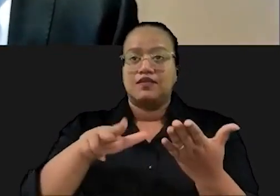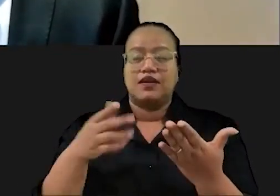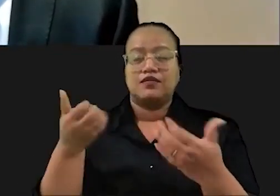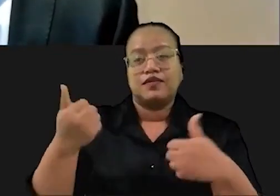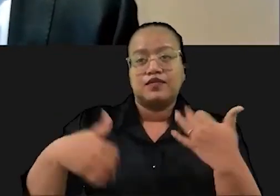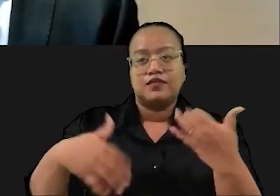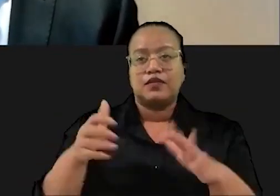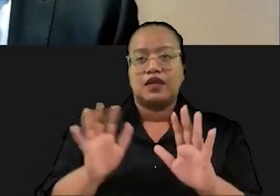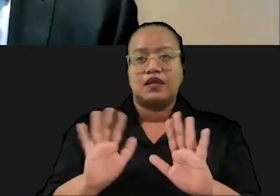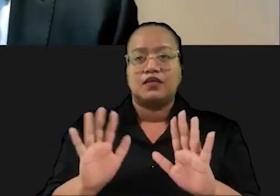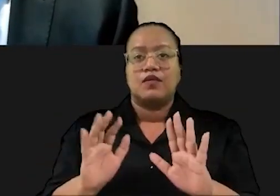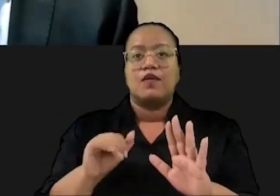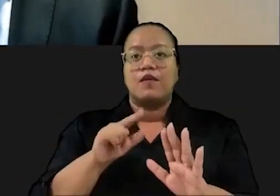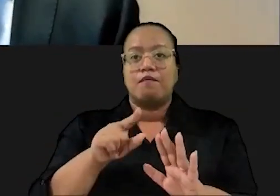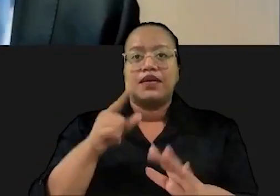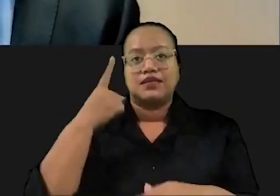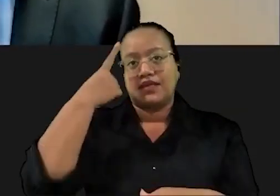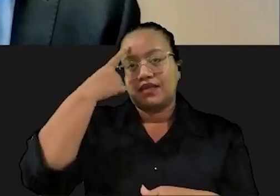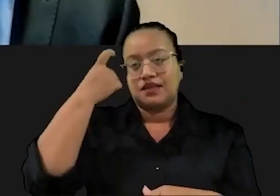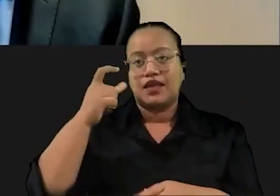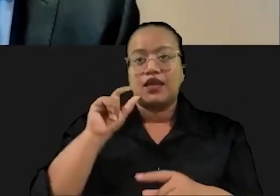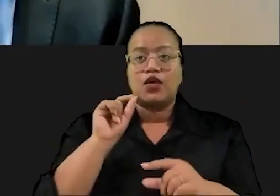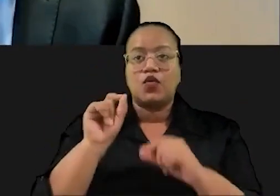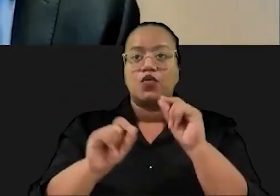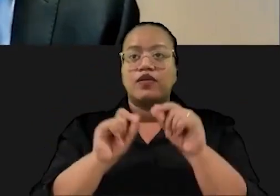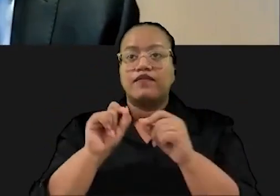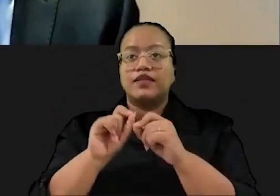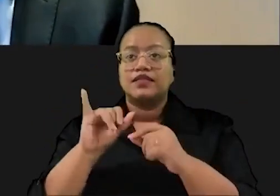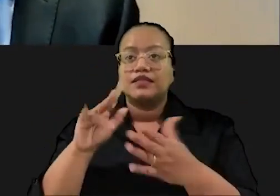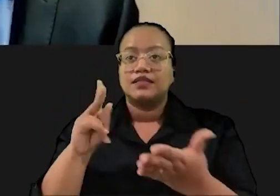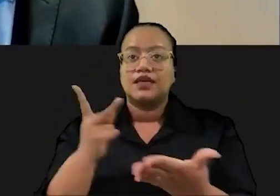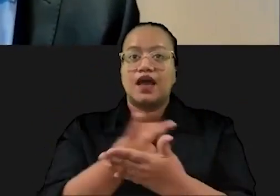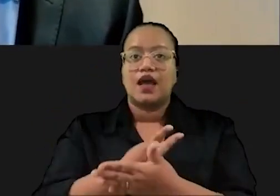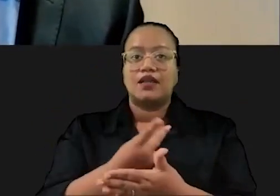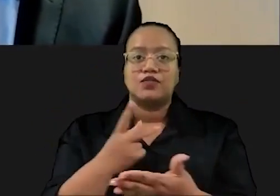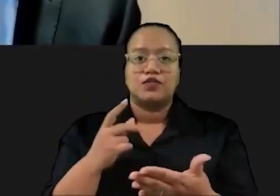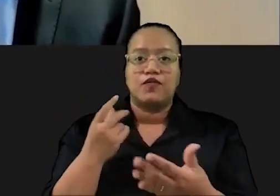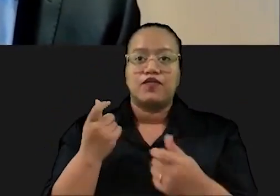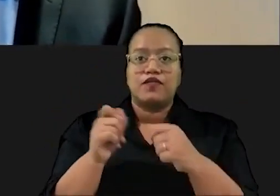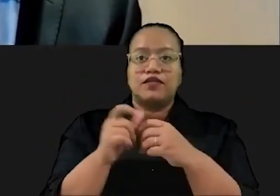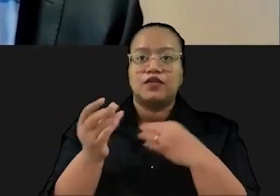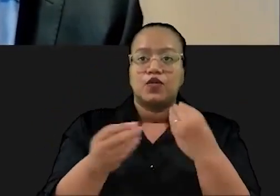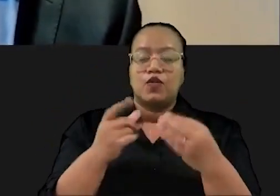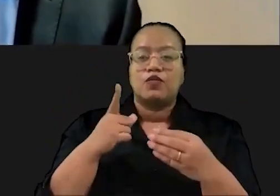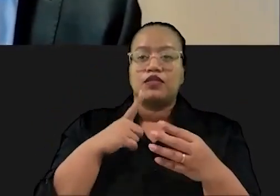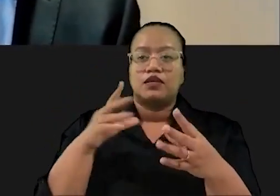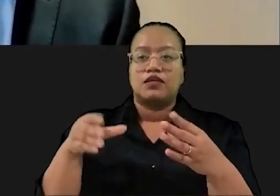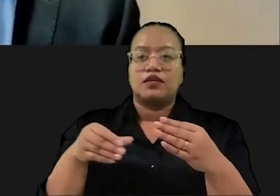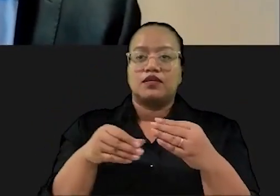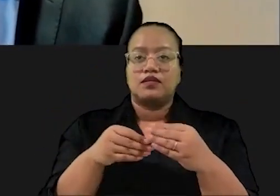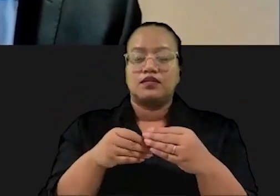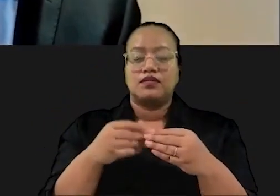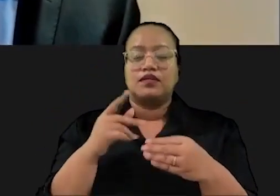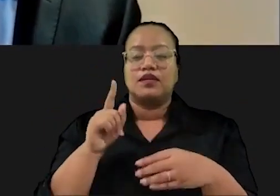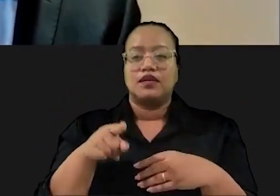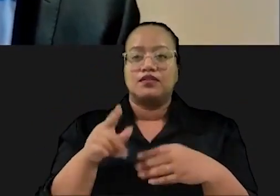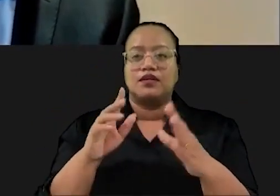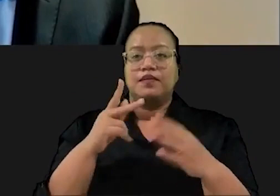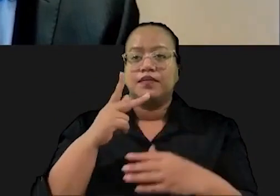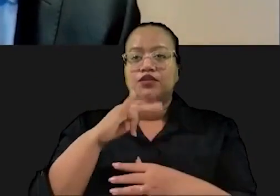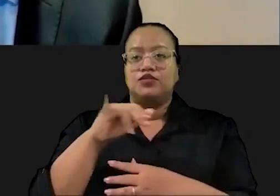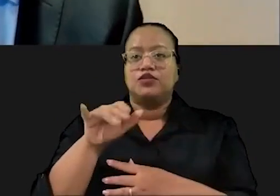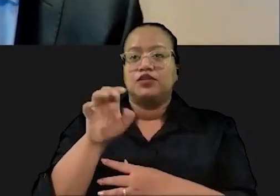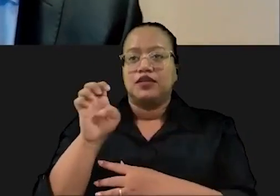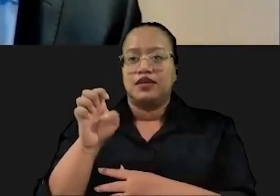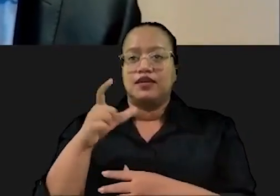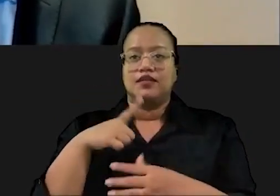o que fazer se algo acontecer errado. Isso também já está embutido nessa ideia do PJE, está embutido nessa ideia do mapeamento dos processos de